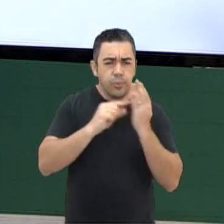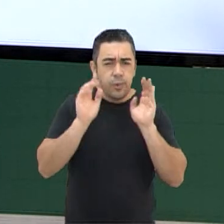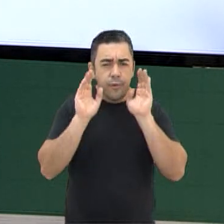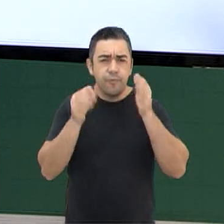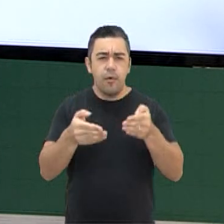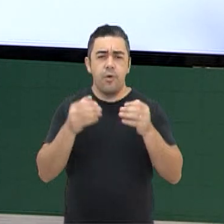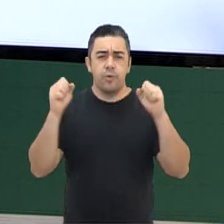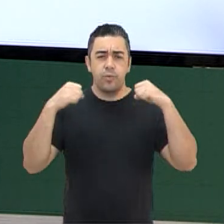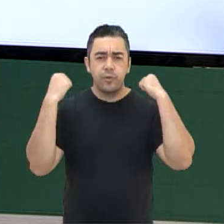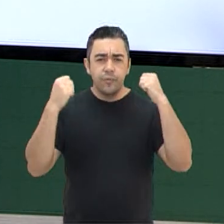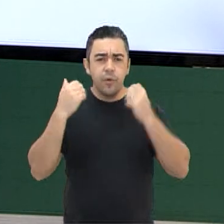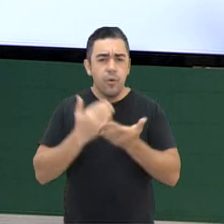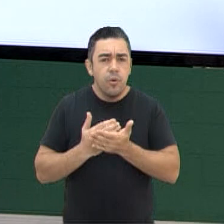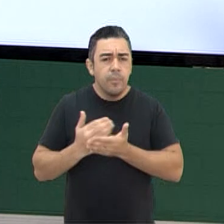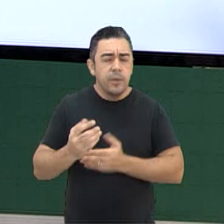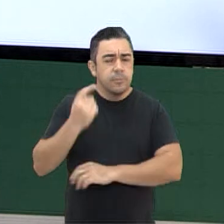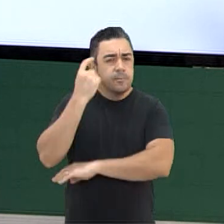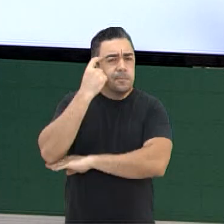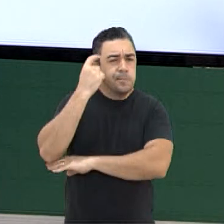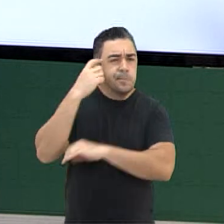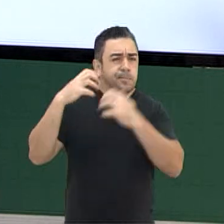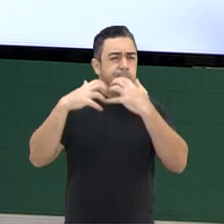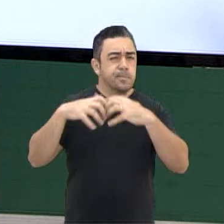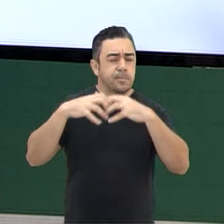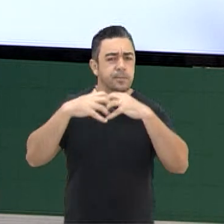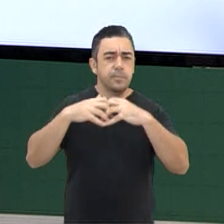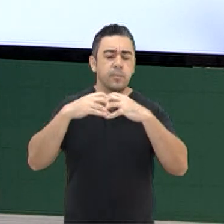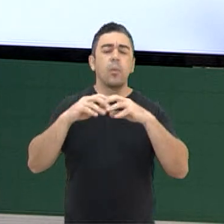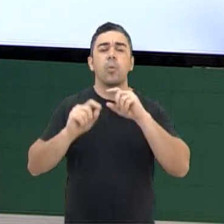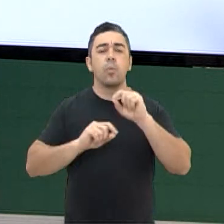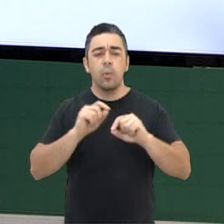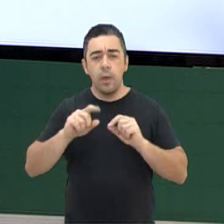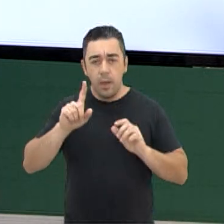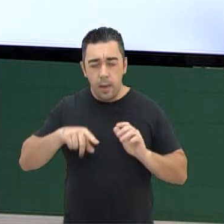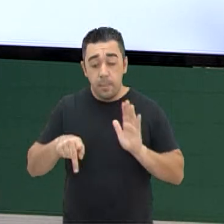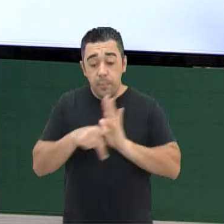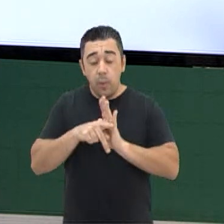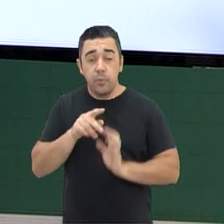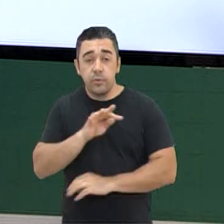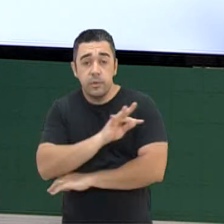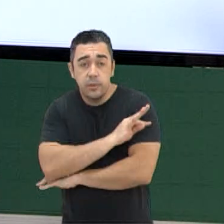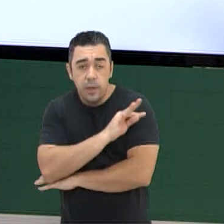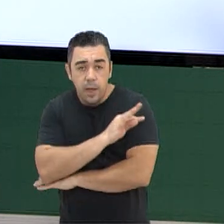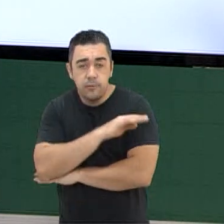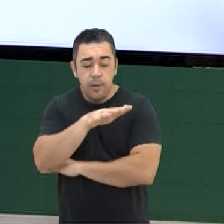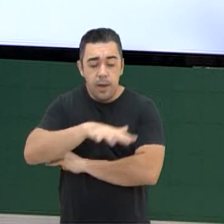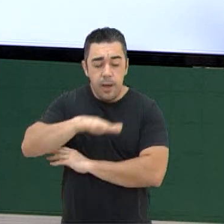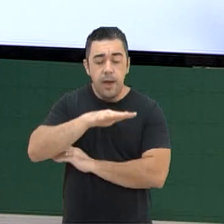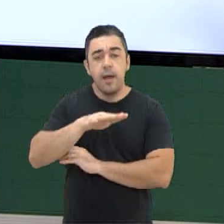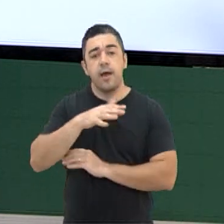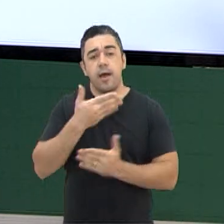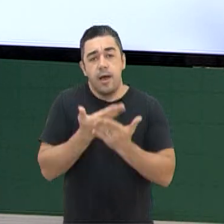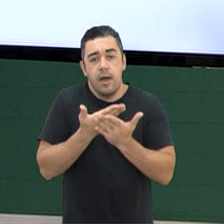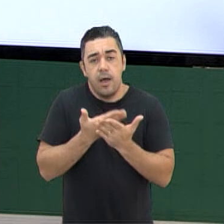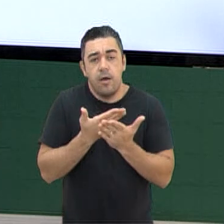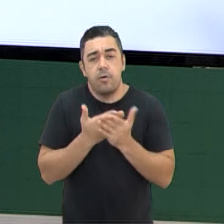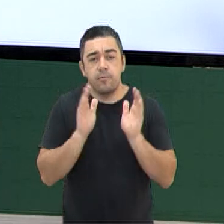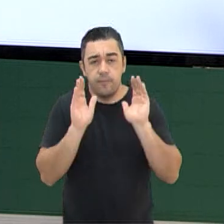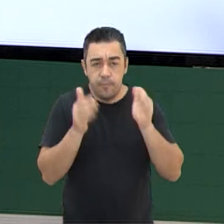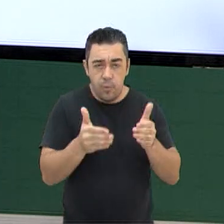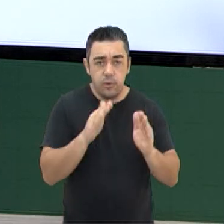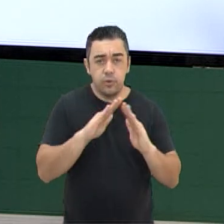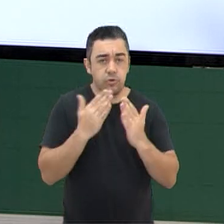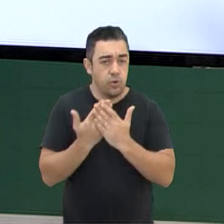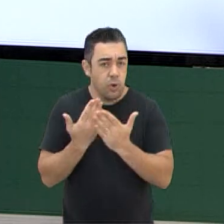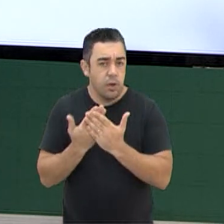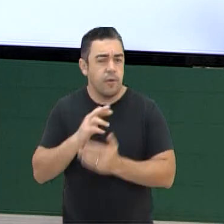começaram a refletir sobre aquele aspecto tecnicista que permeava as aulas no âmbito escolar. E aí,